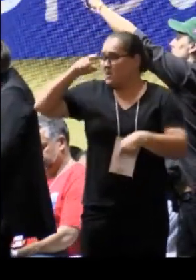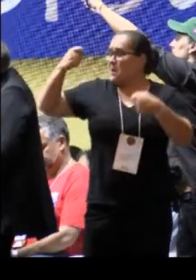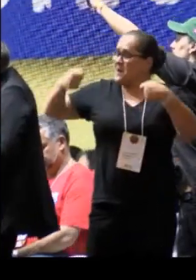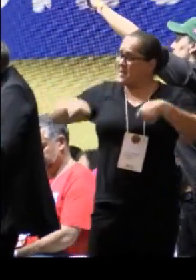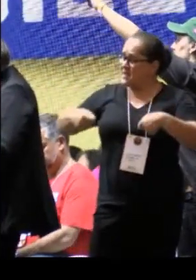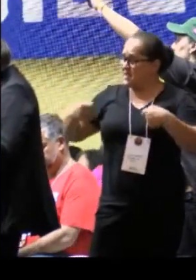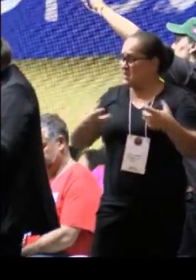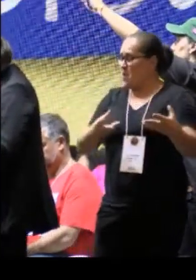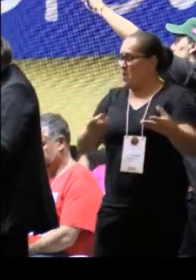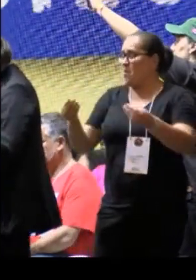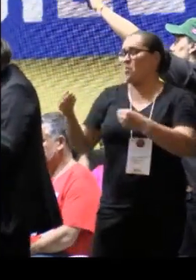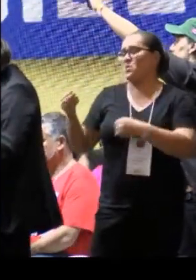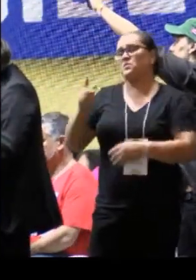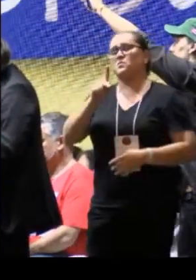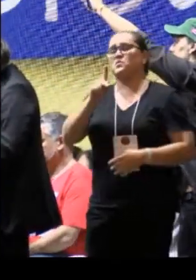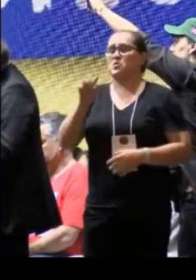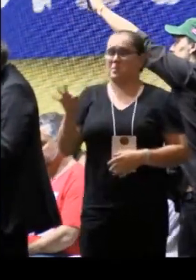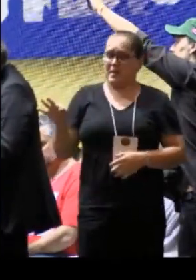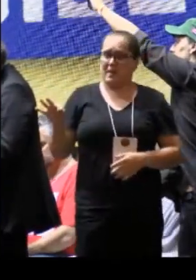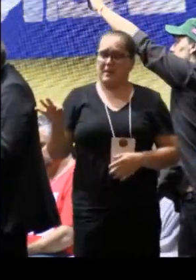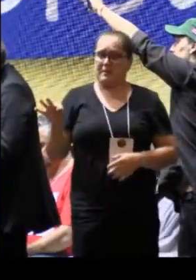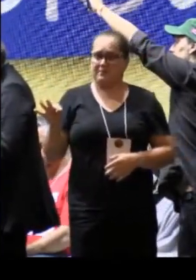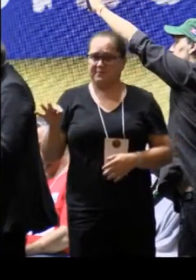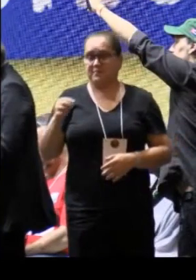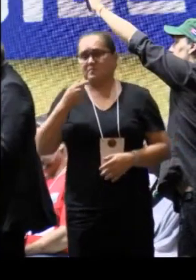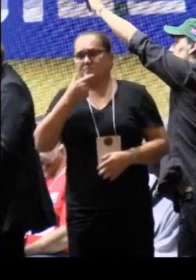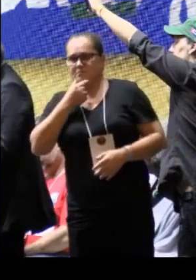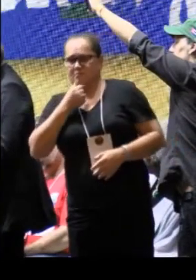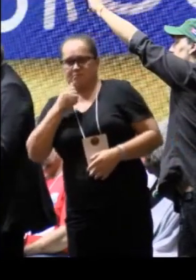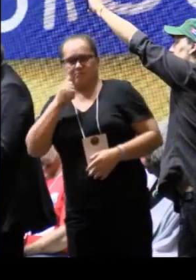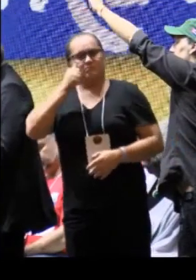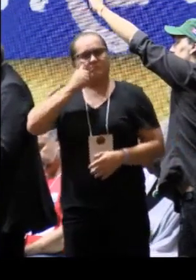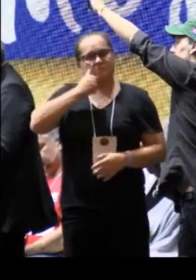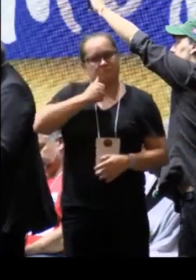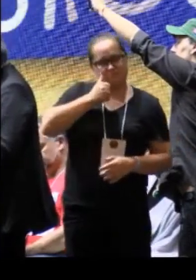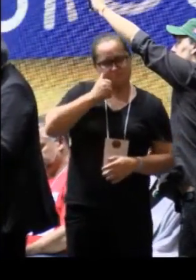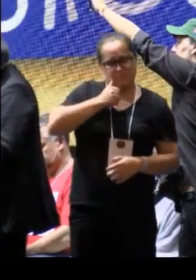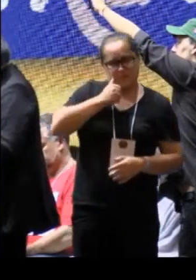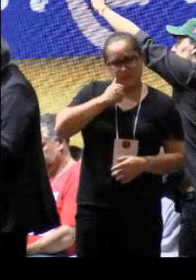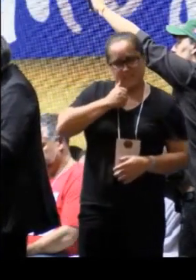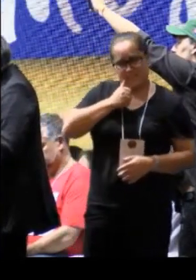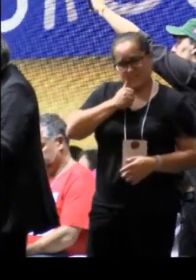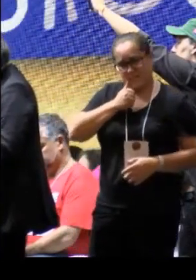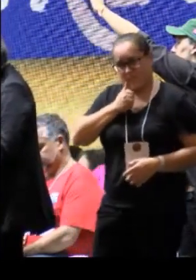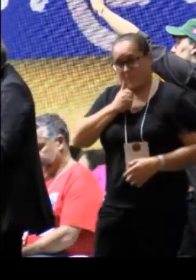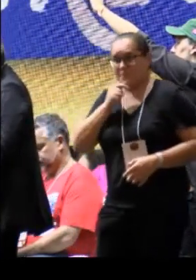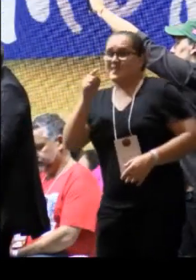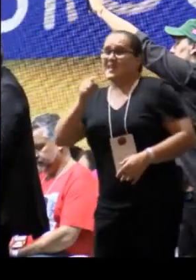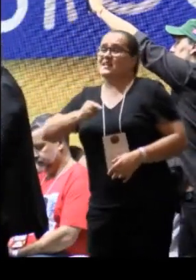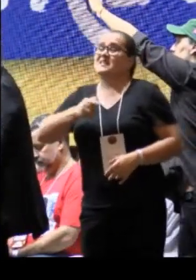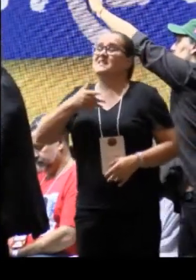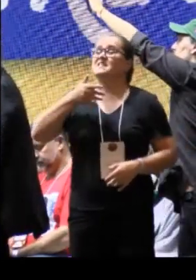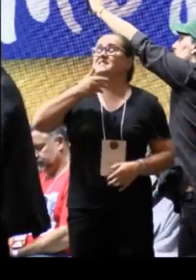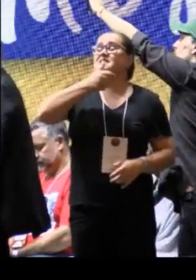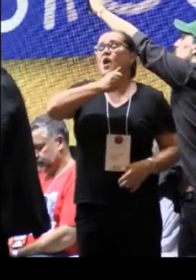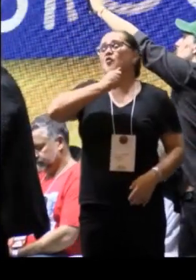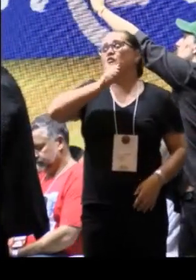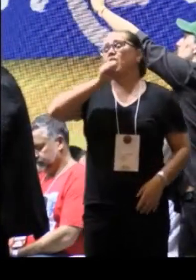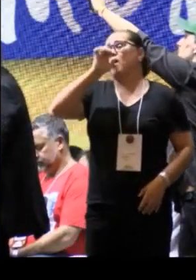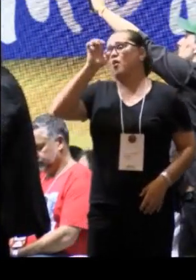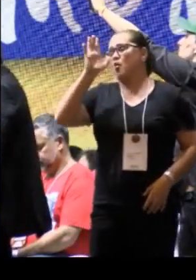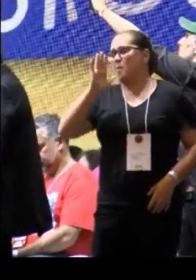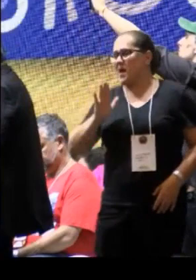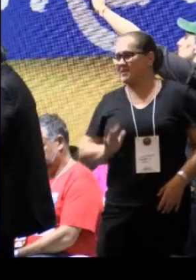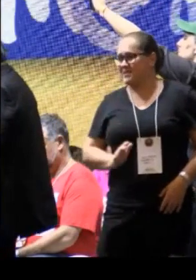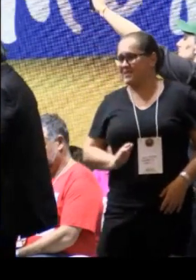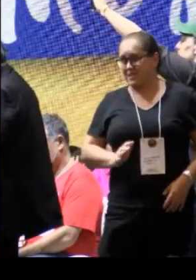PT. Companheiras e companheiros, salvar o país da destruição e do caos